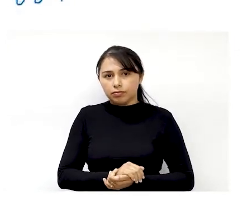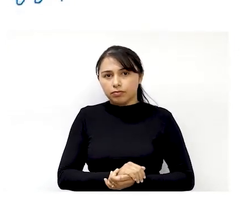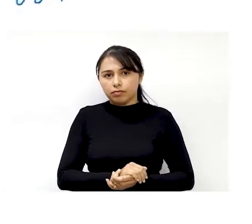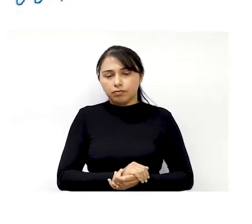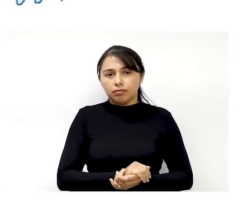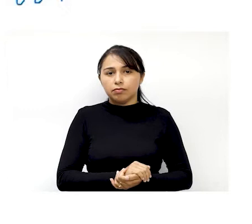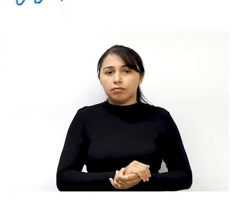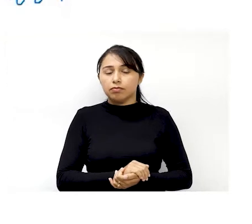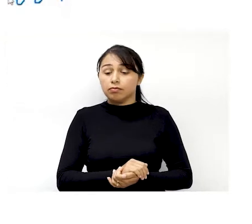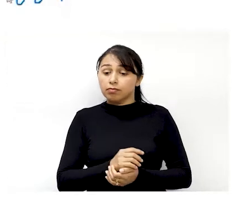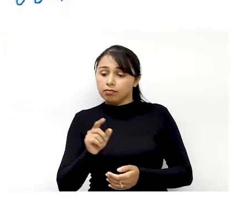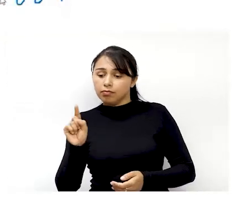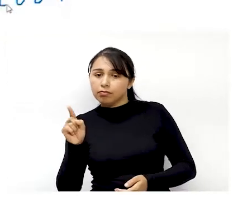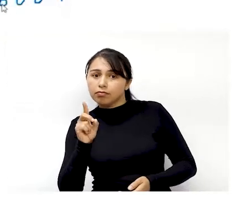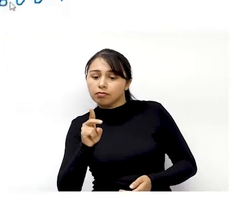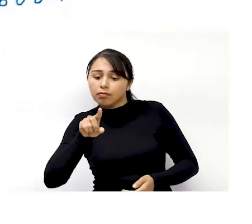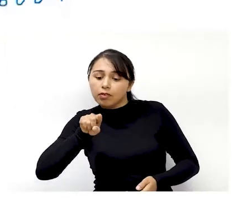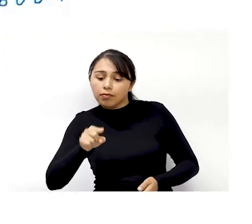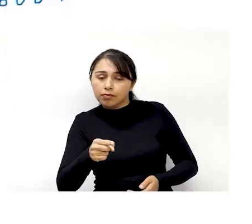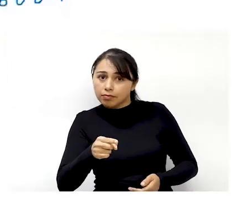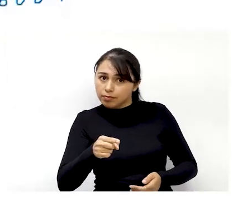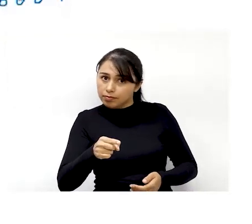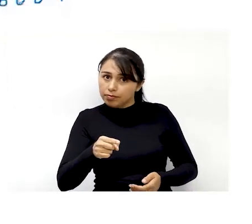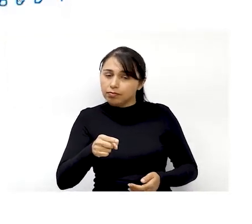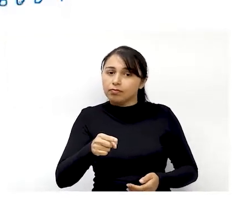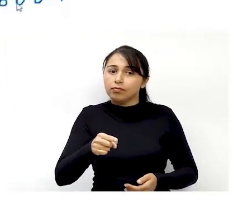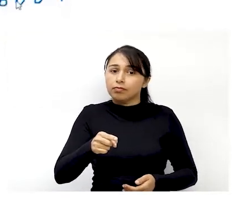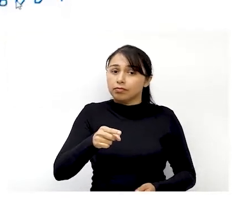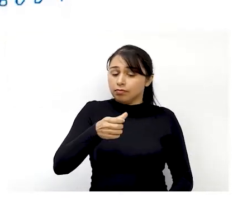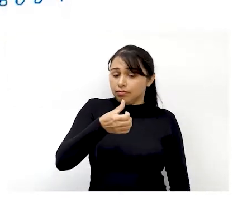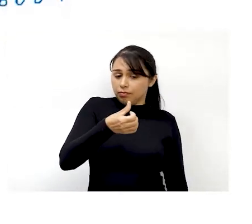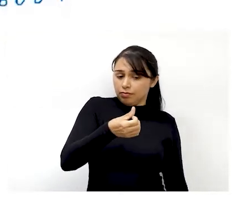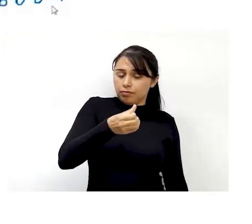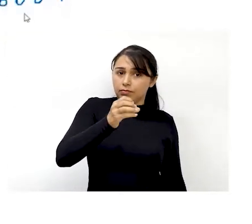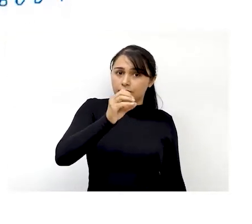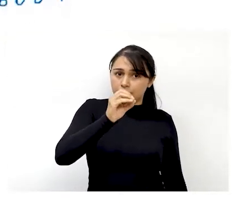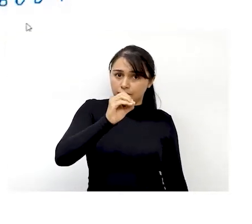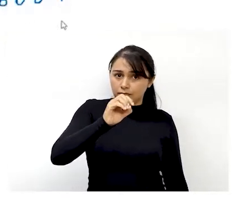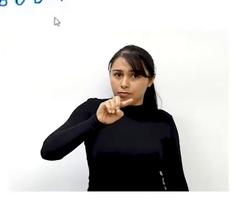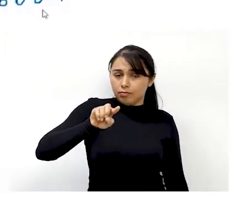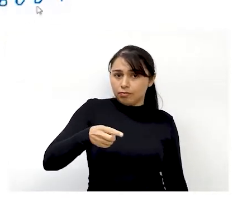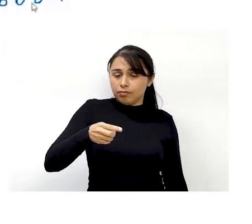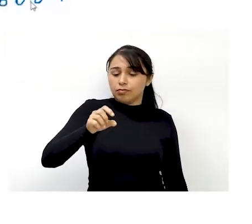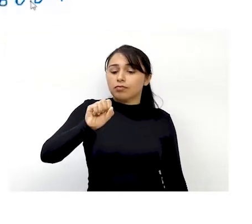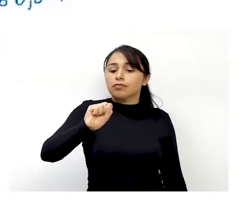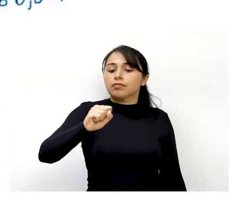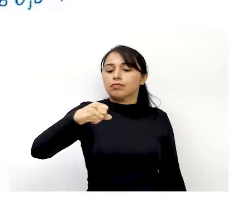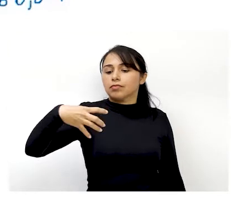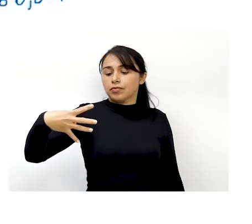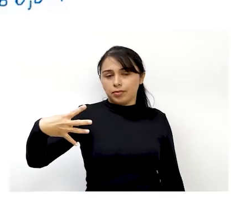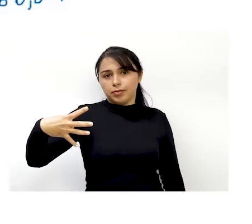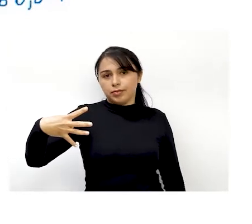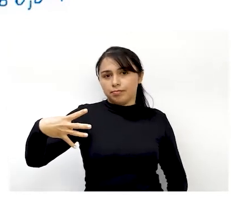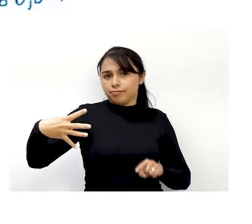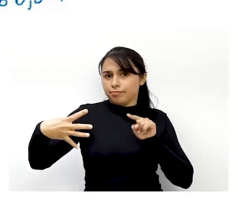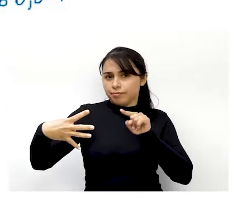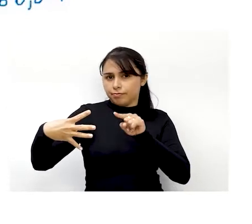1. 1 mais 5, 6. Então, duas casas aí depois da vírgula.